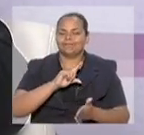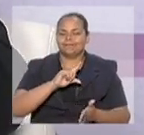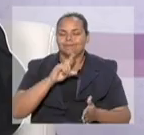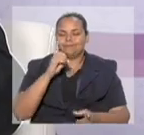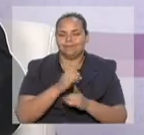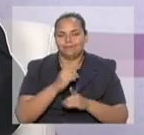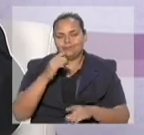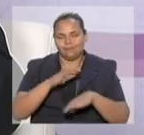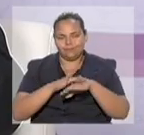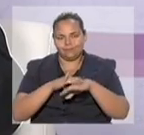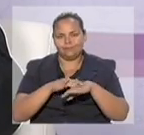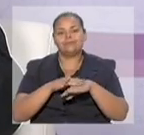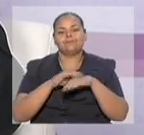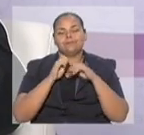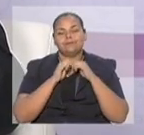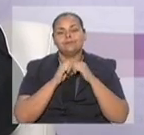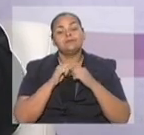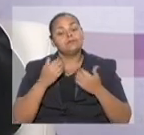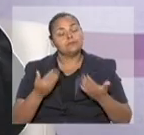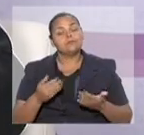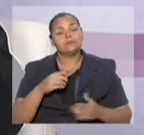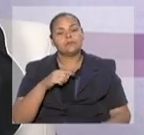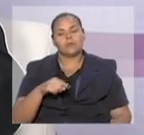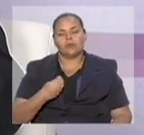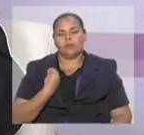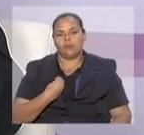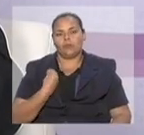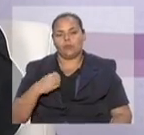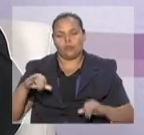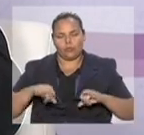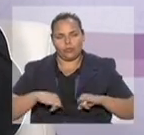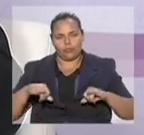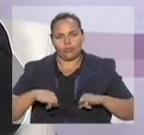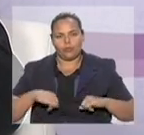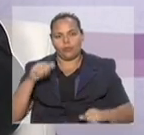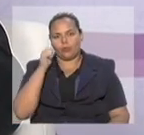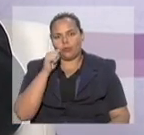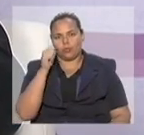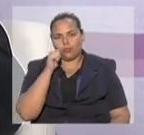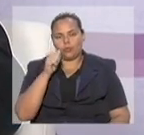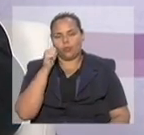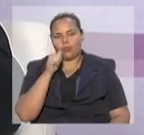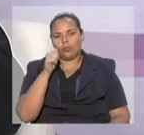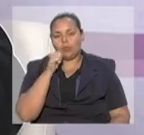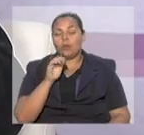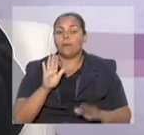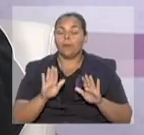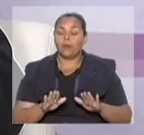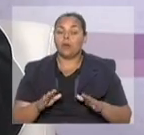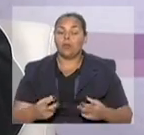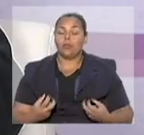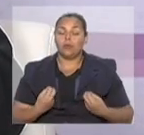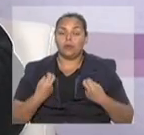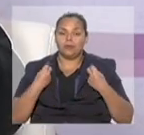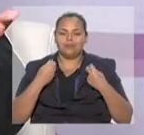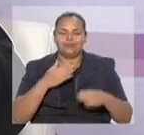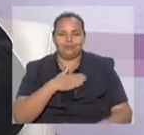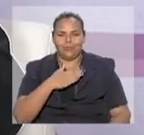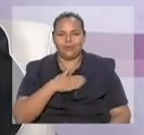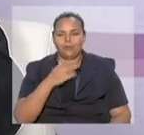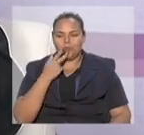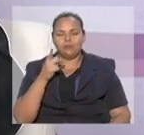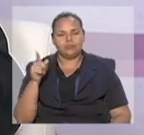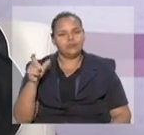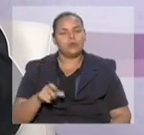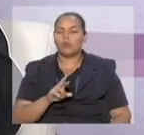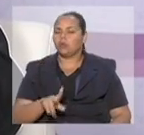da doença e, por consequência, na sobrevida e no sofrimento das mulheres. Mas o câncer de mama, como